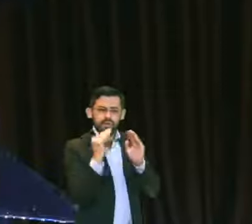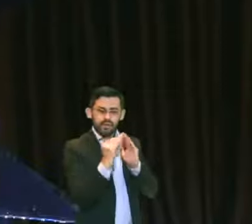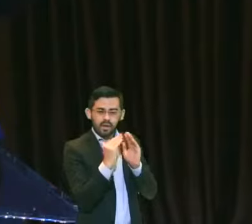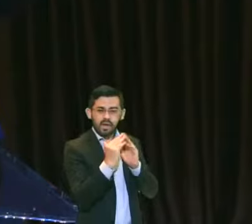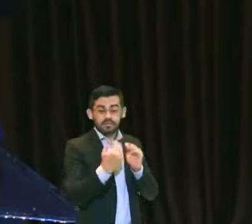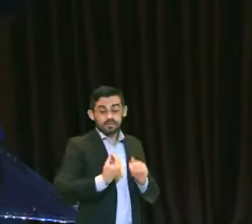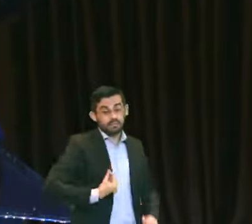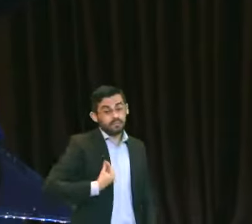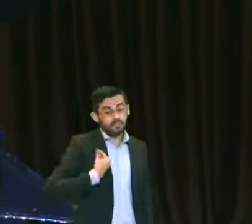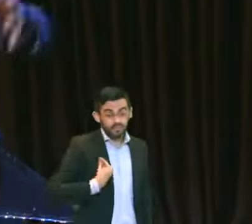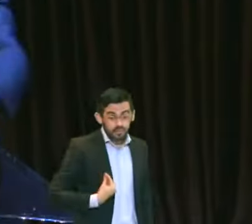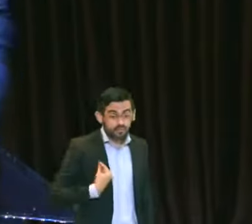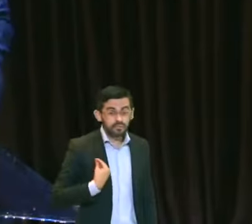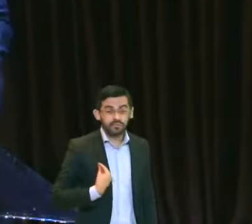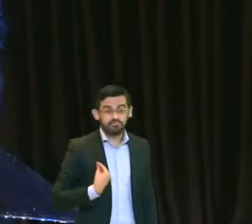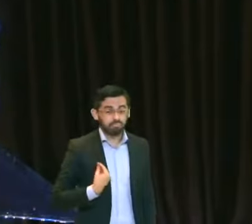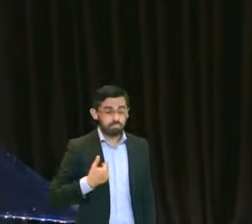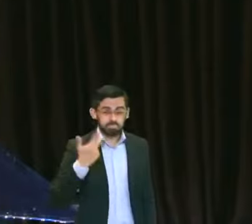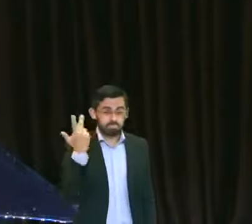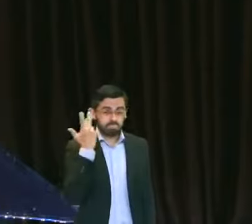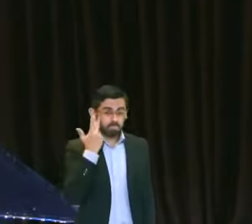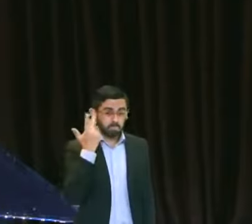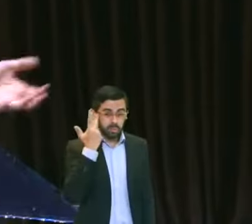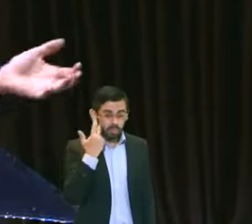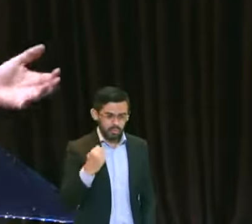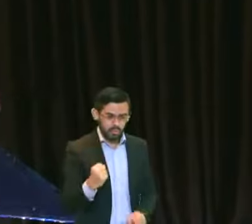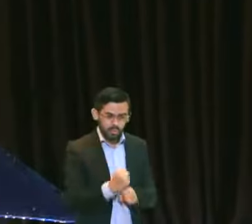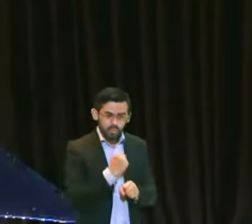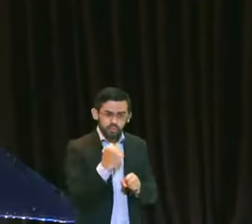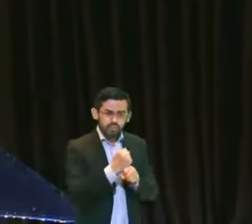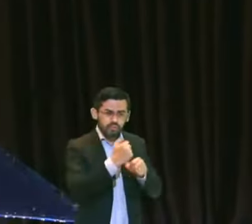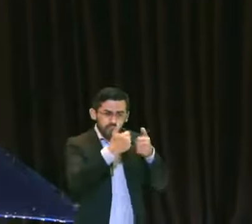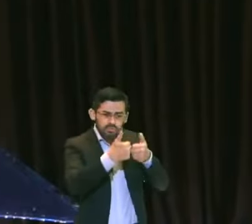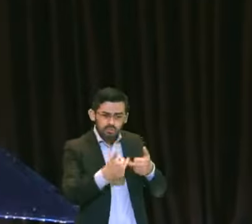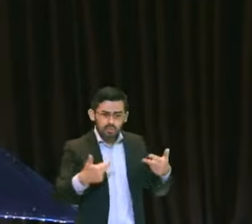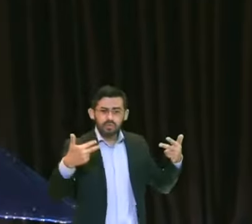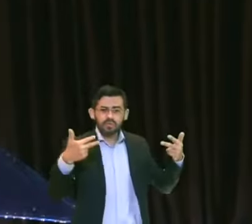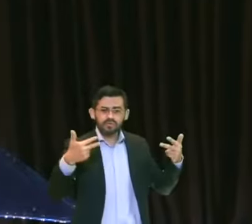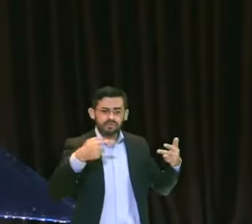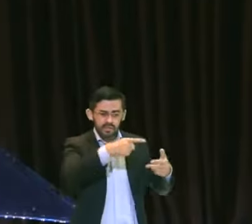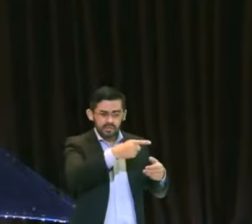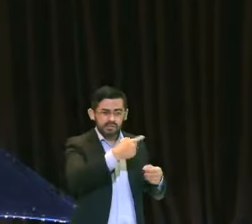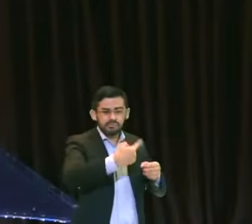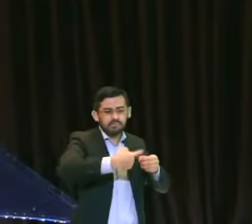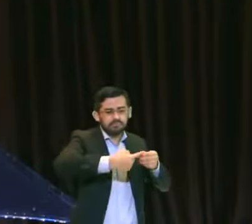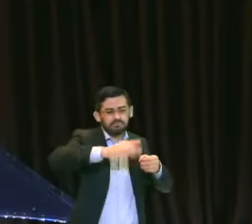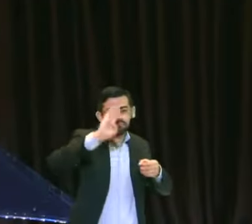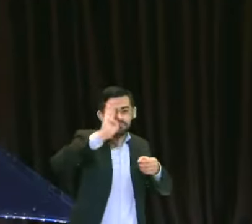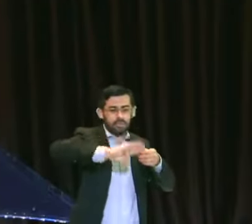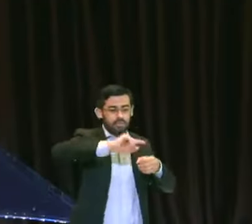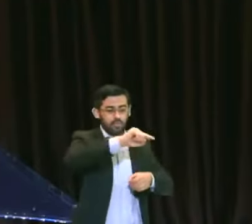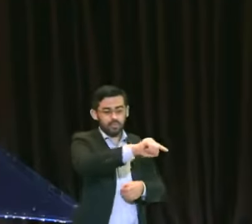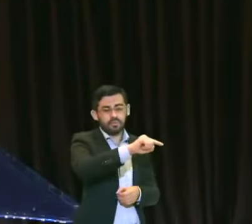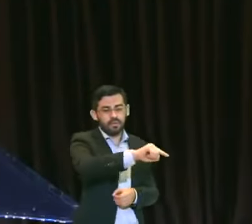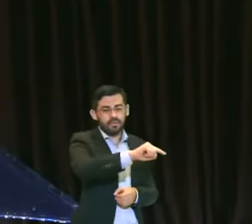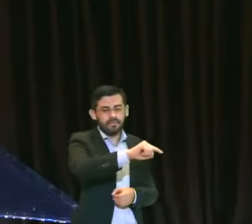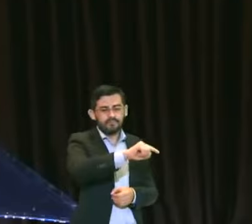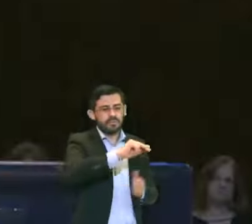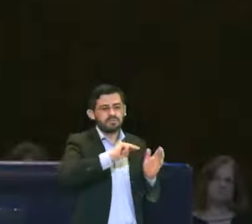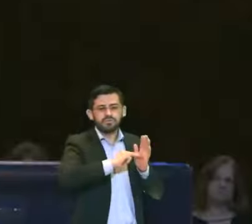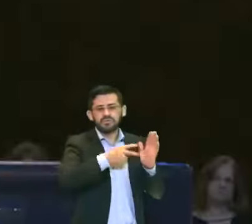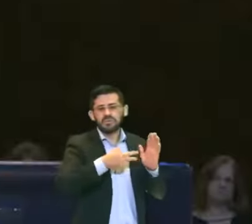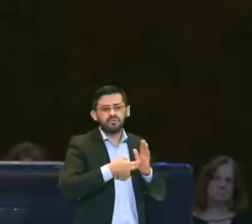e nelas habitem. Construam algo na Babilônia. Isso não